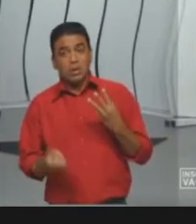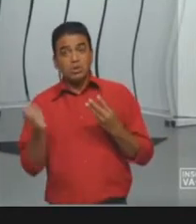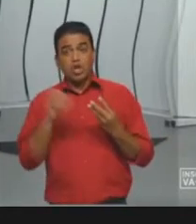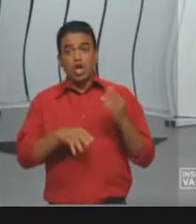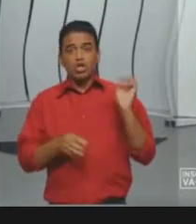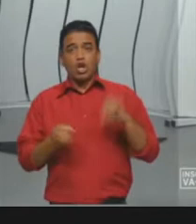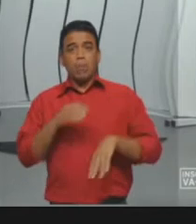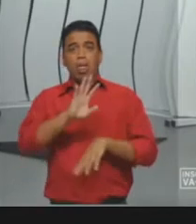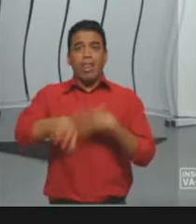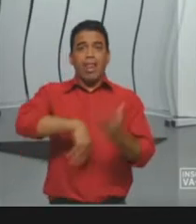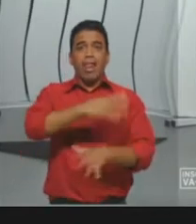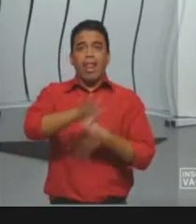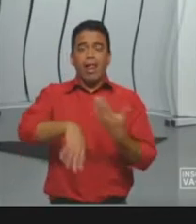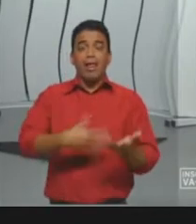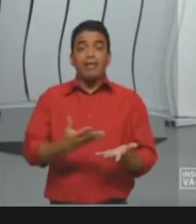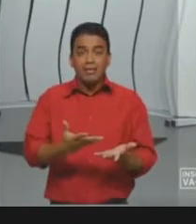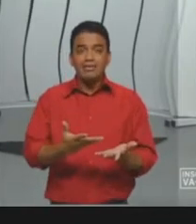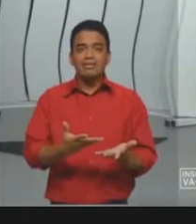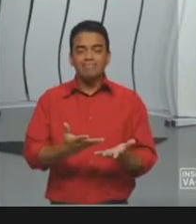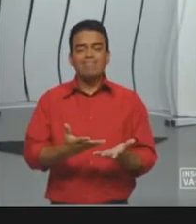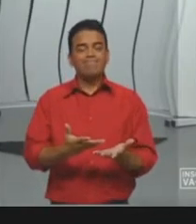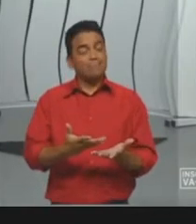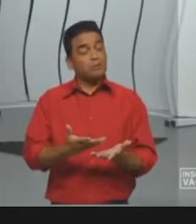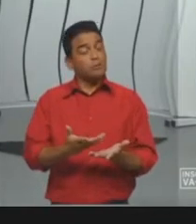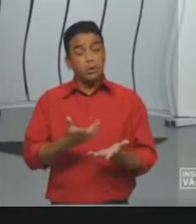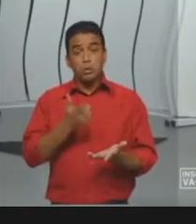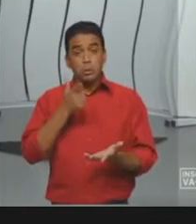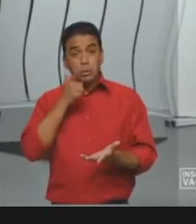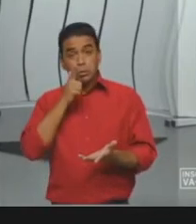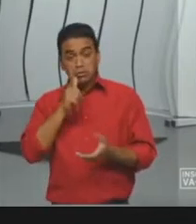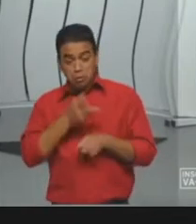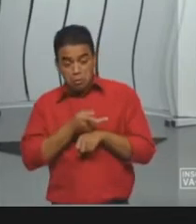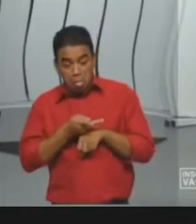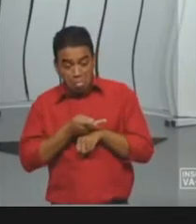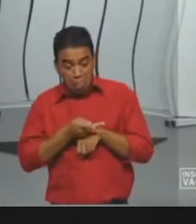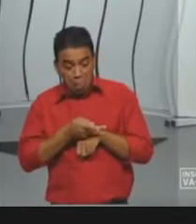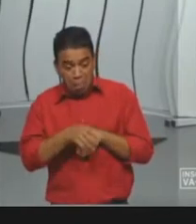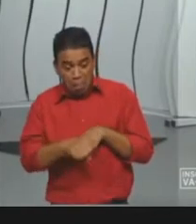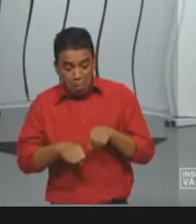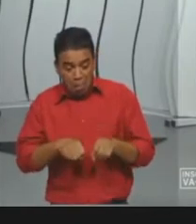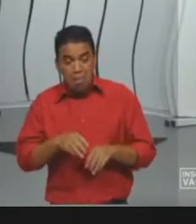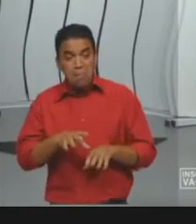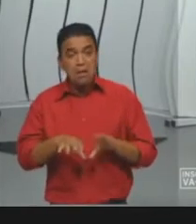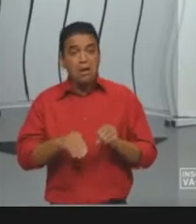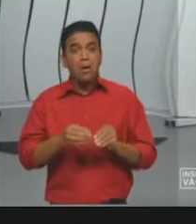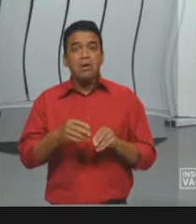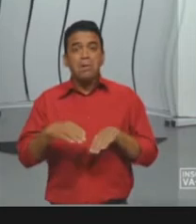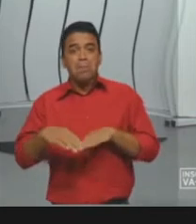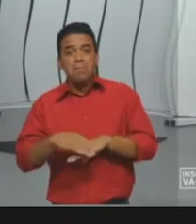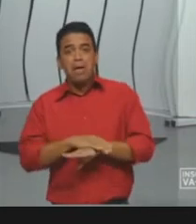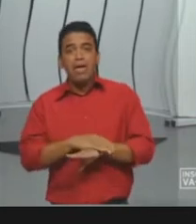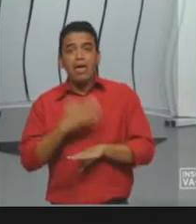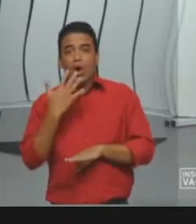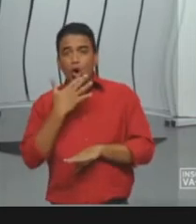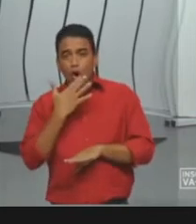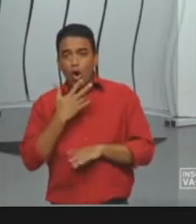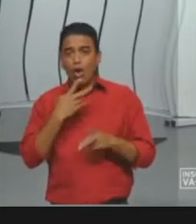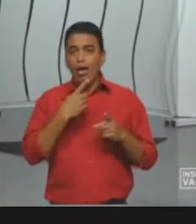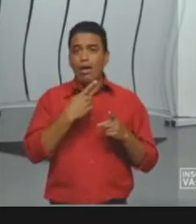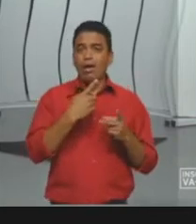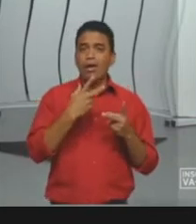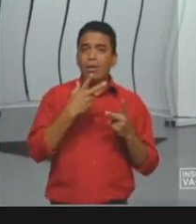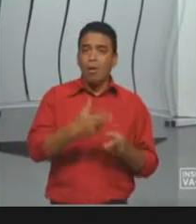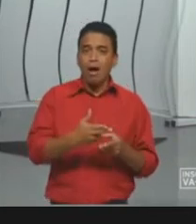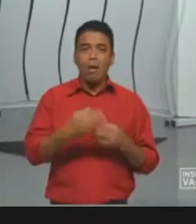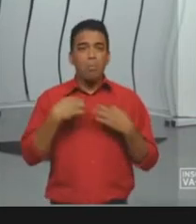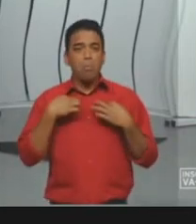misturado aqui, vai ficar difícil na hora que você precisar de sair e pegar só a meia daquela cor que você quer, pegar só